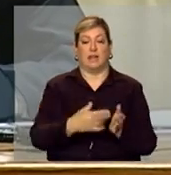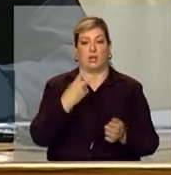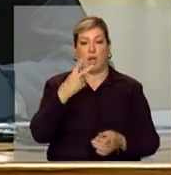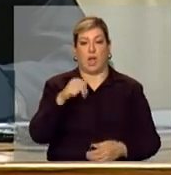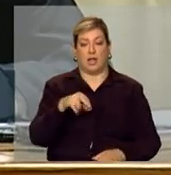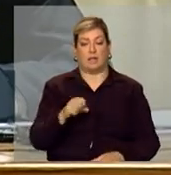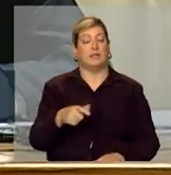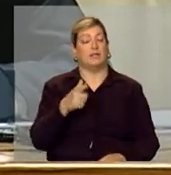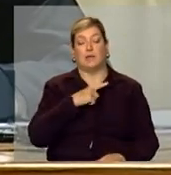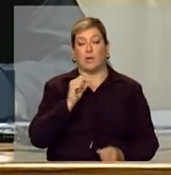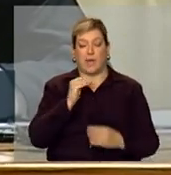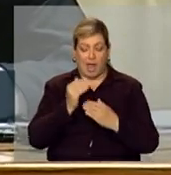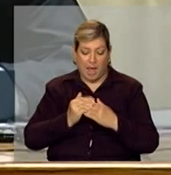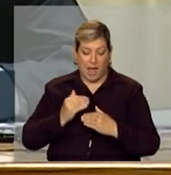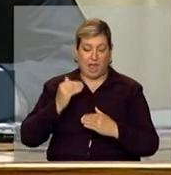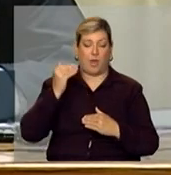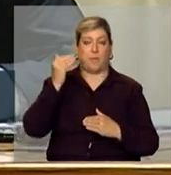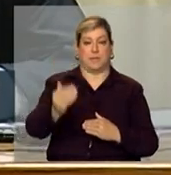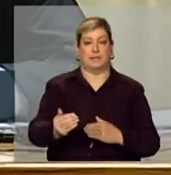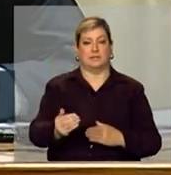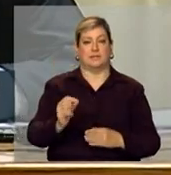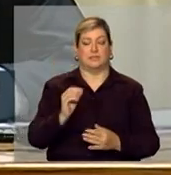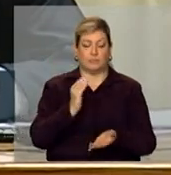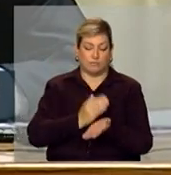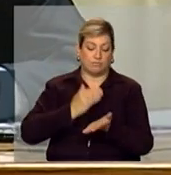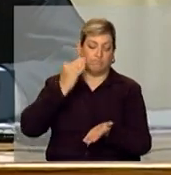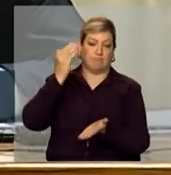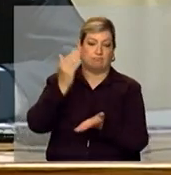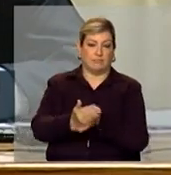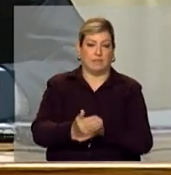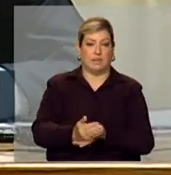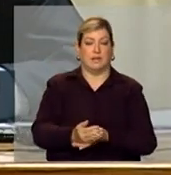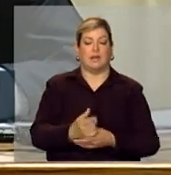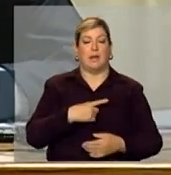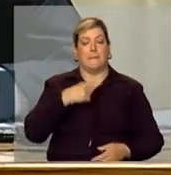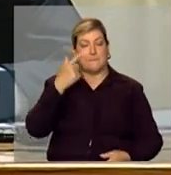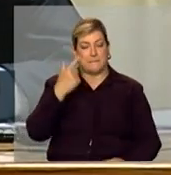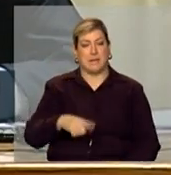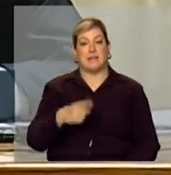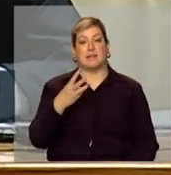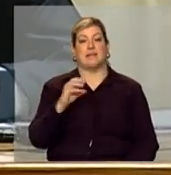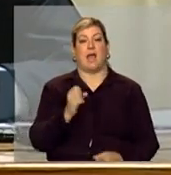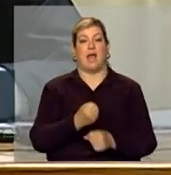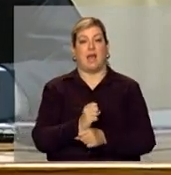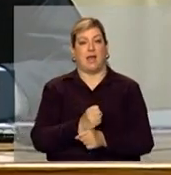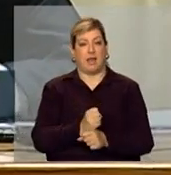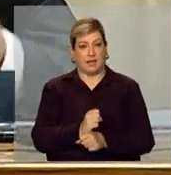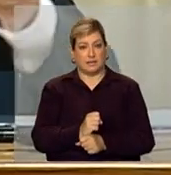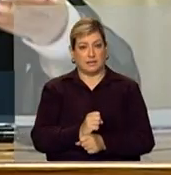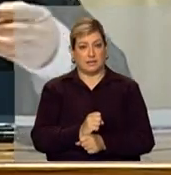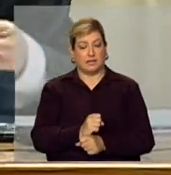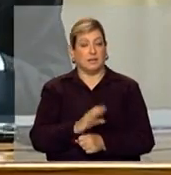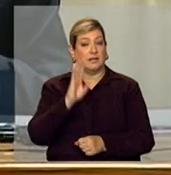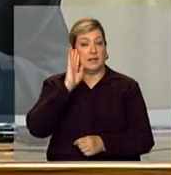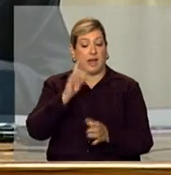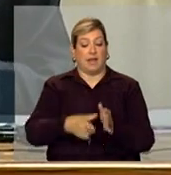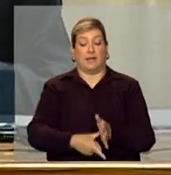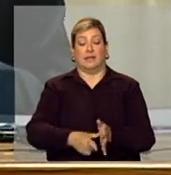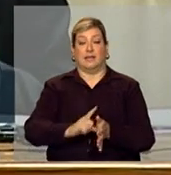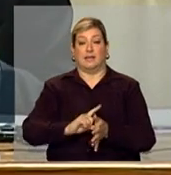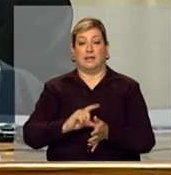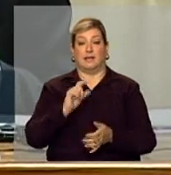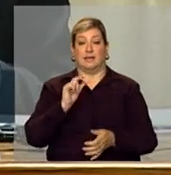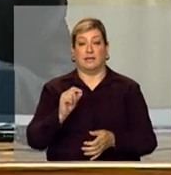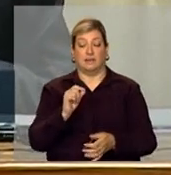a prorrogação da sua concessão por 30 mais 30 anos mediante antecipação